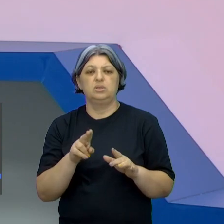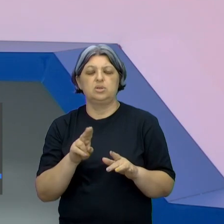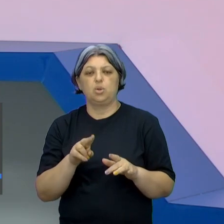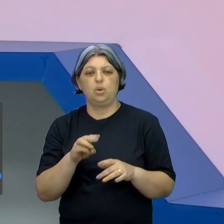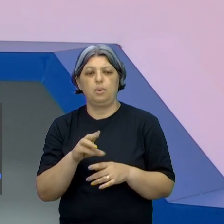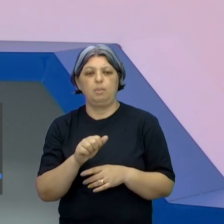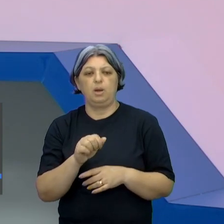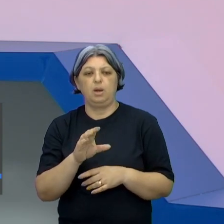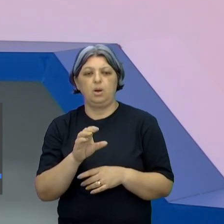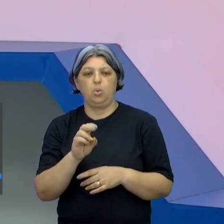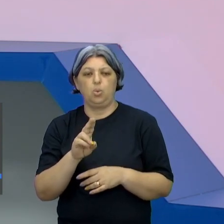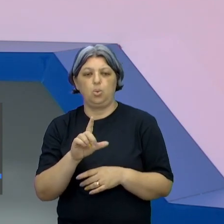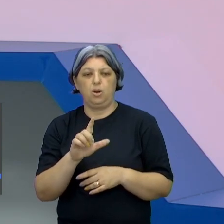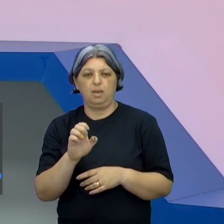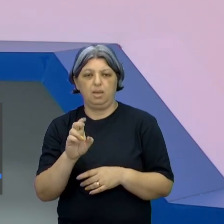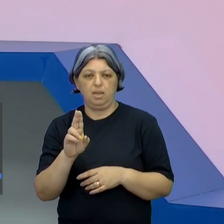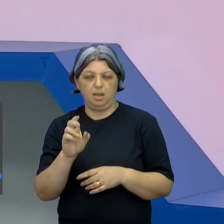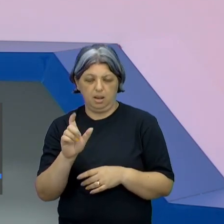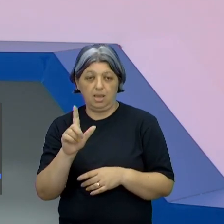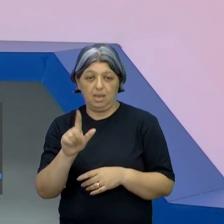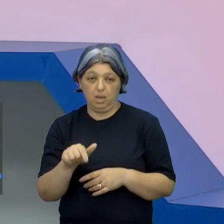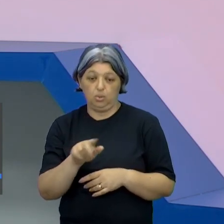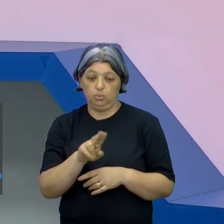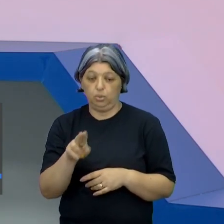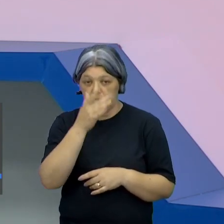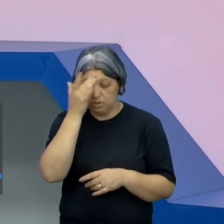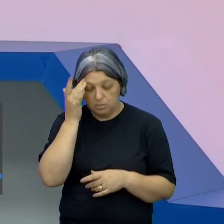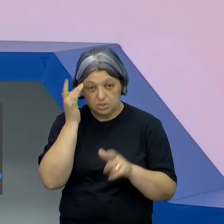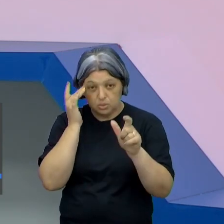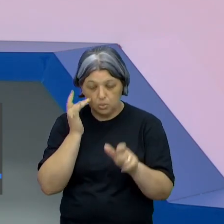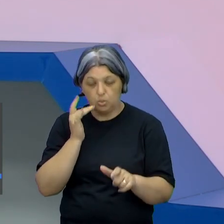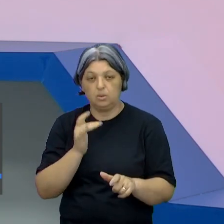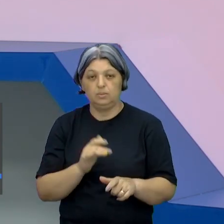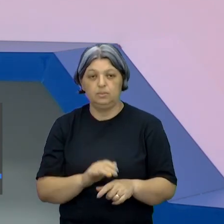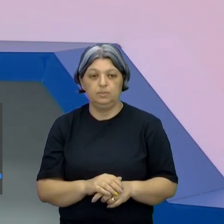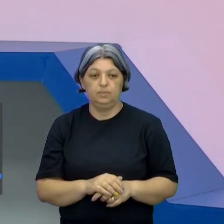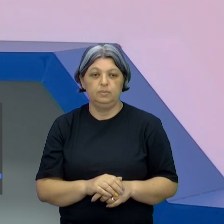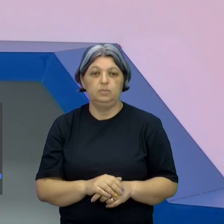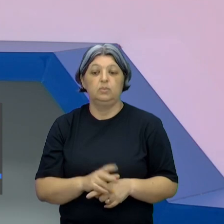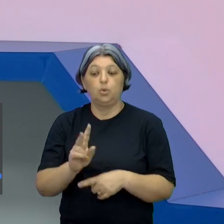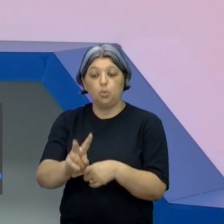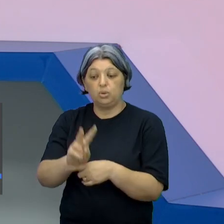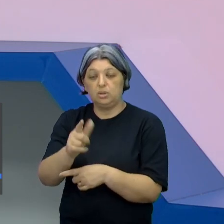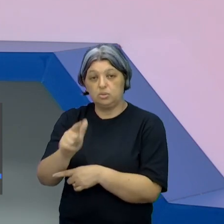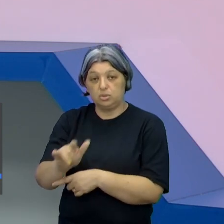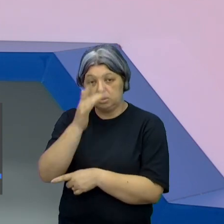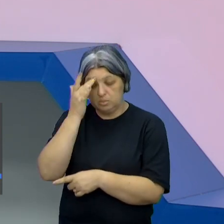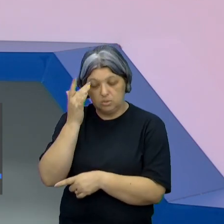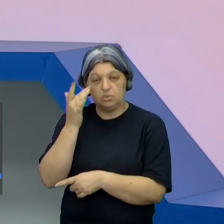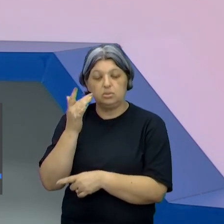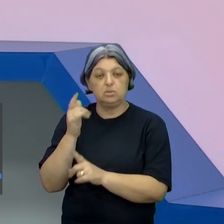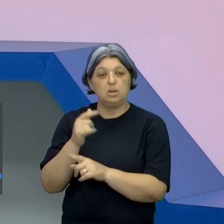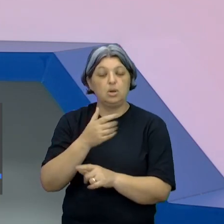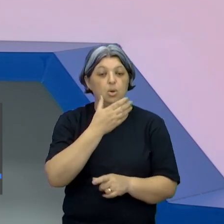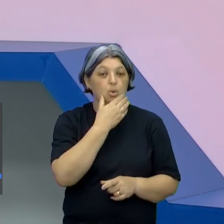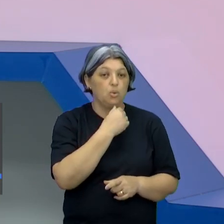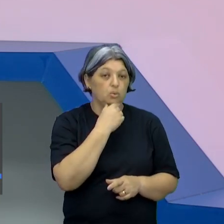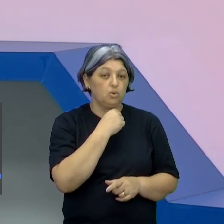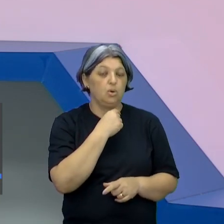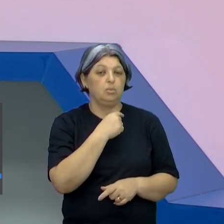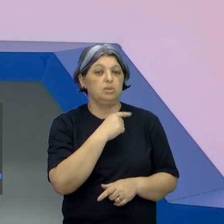de uma pessoa que ficou tomando conta de outras, enquanto os homens saíram